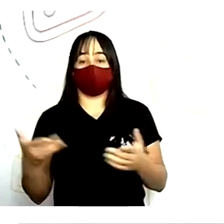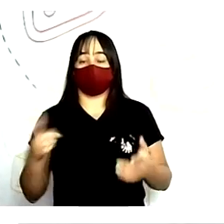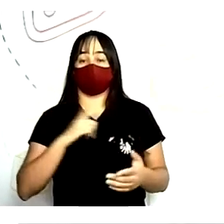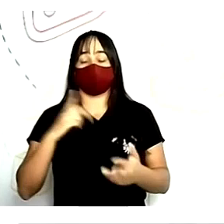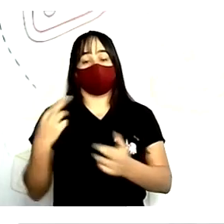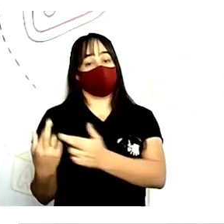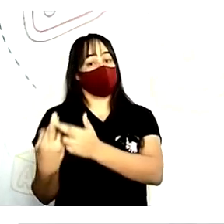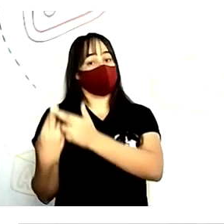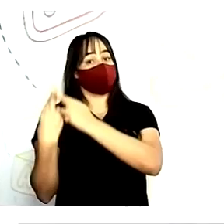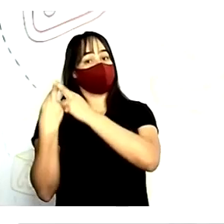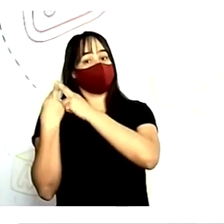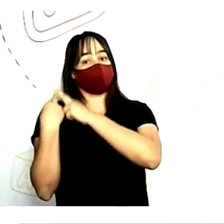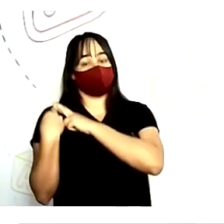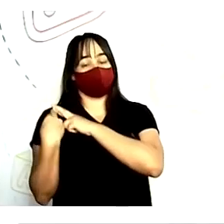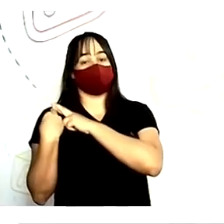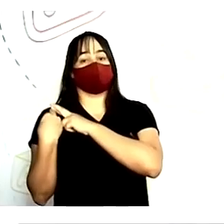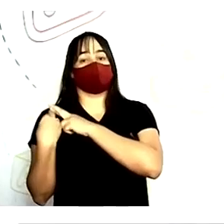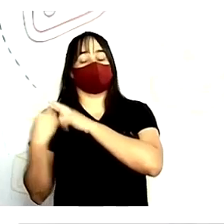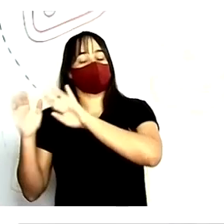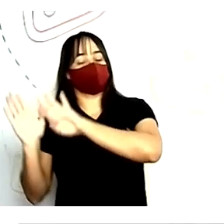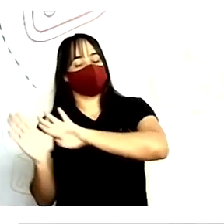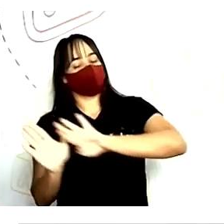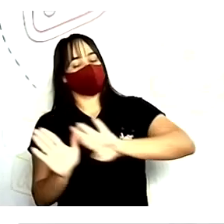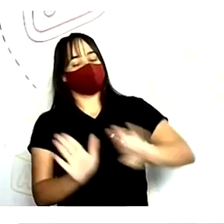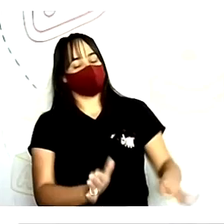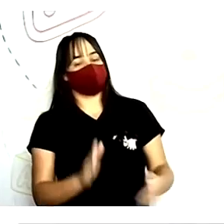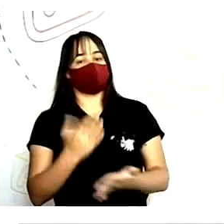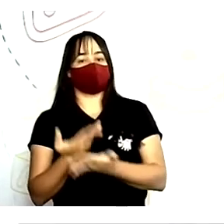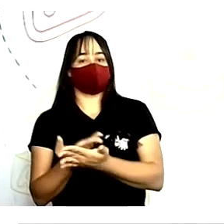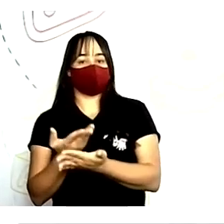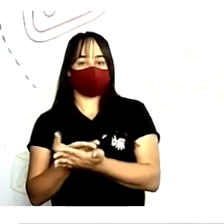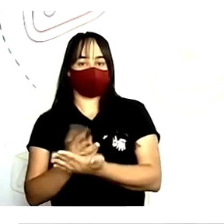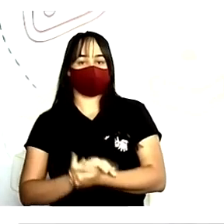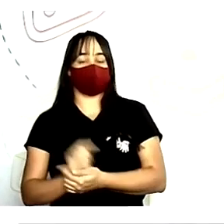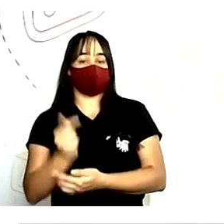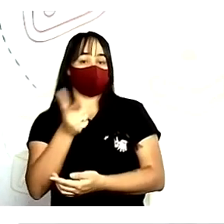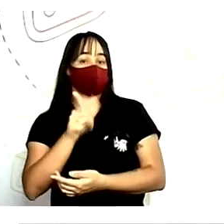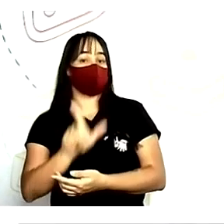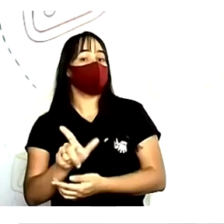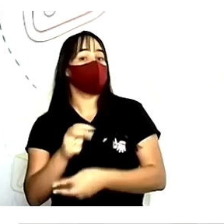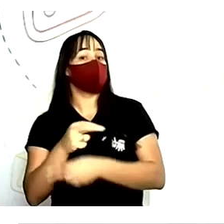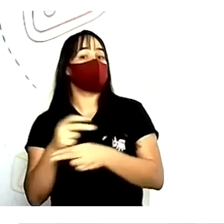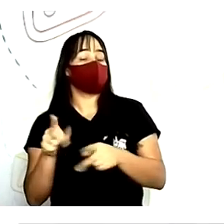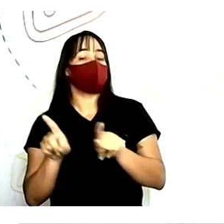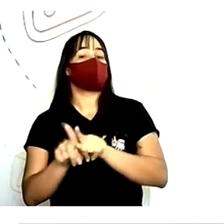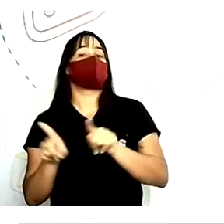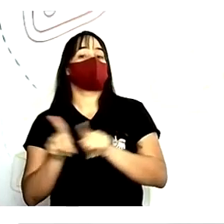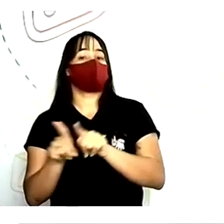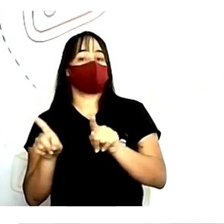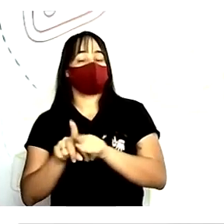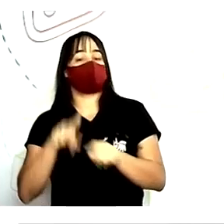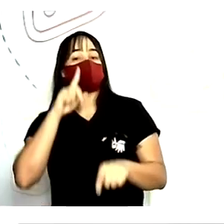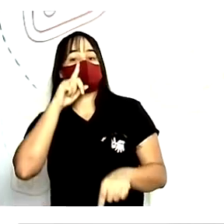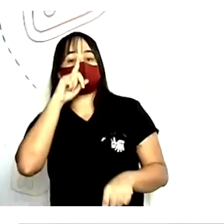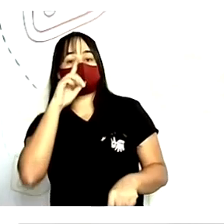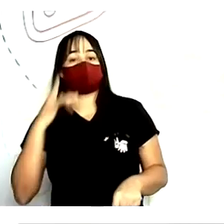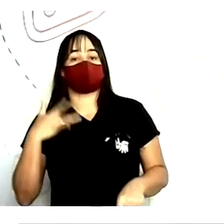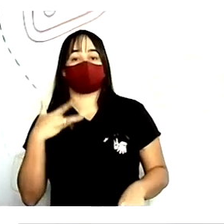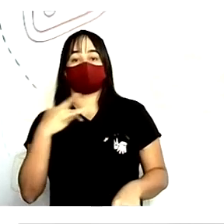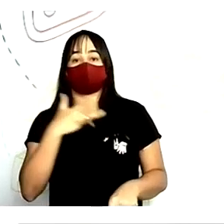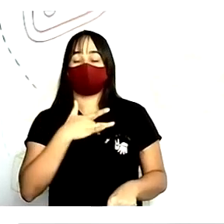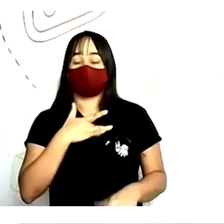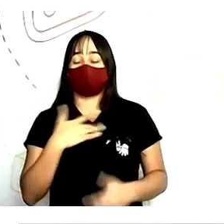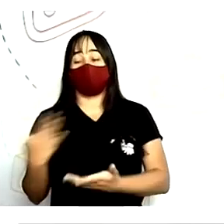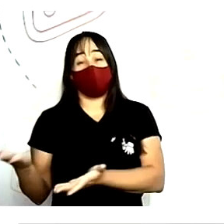elas acabam deixando de lado seus estudos. Outra coisa, tem riscos à saúde. Um exemplo, como é muito novo,